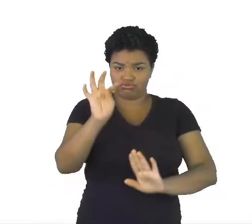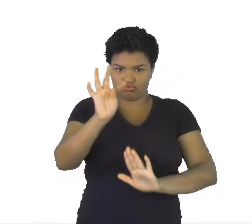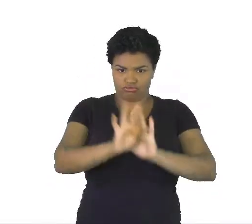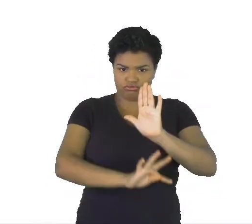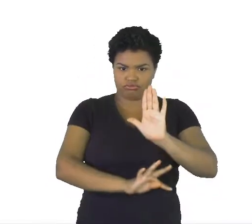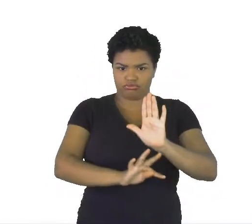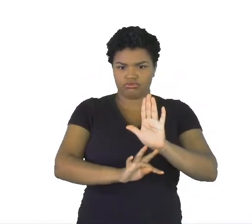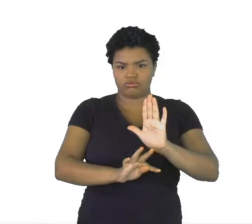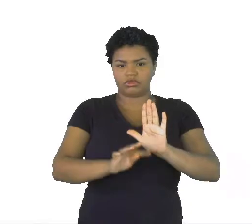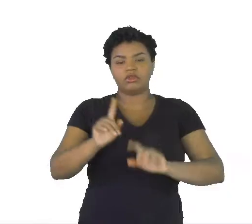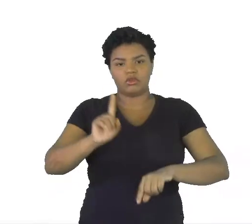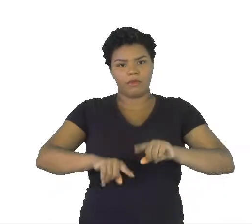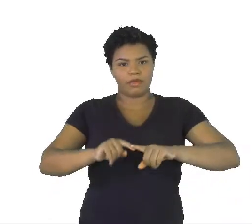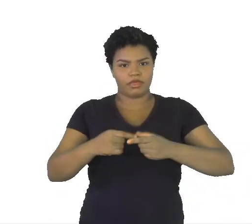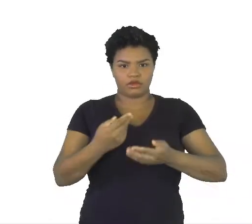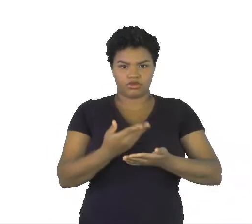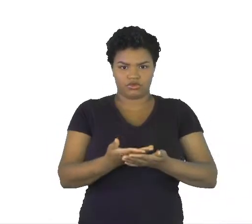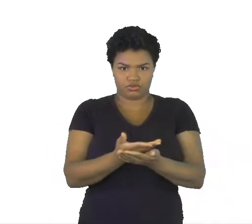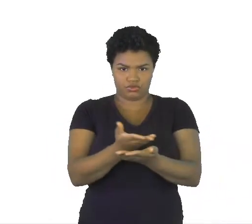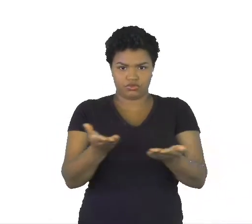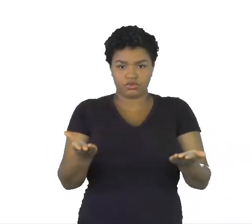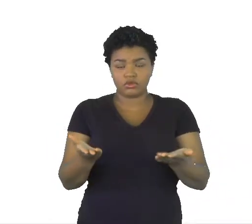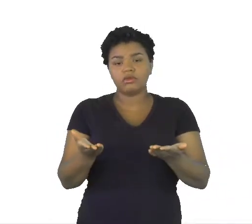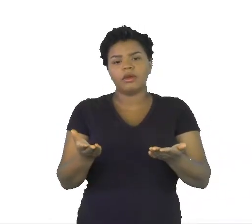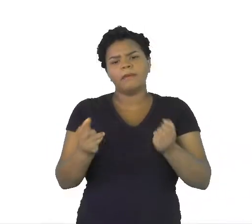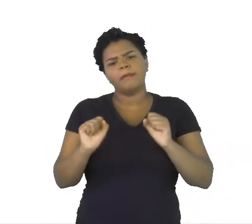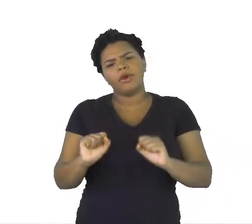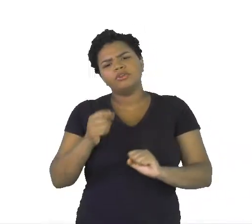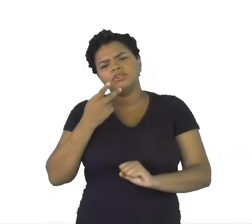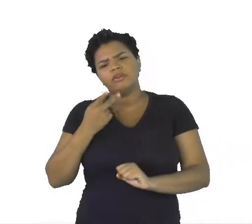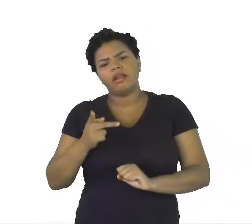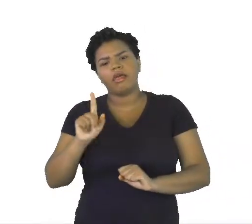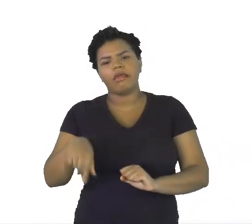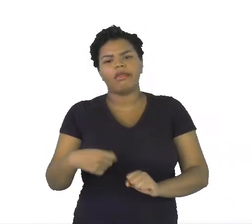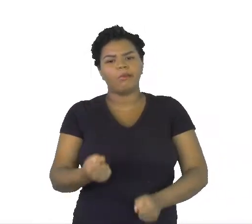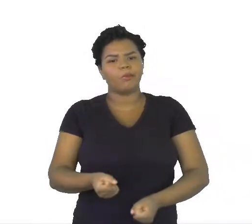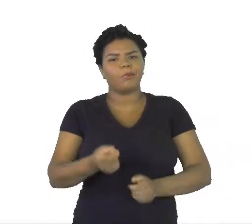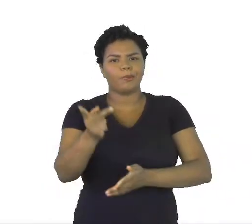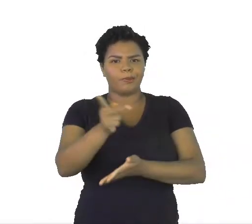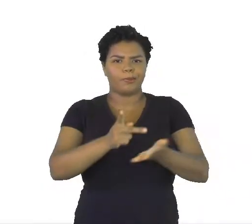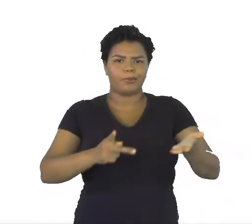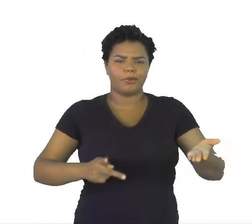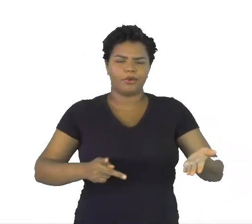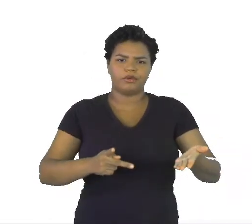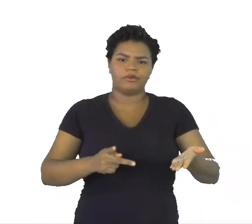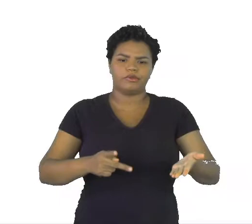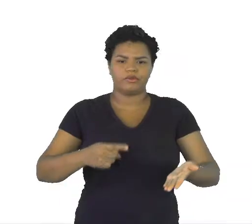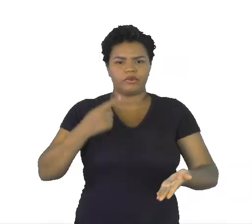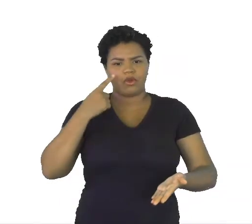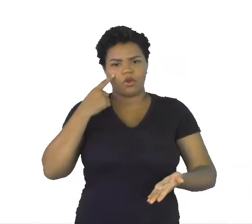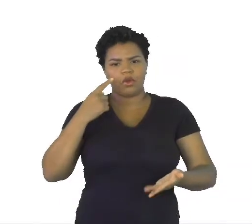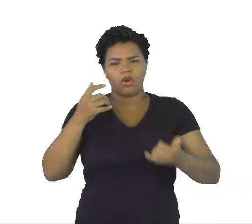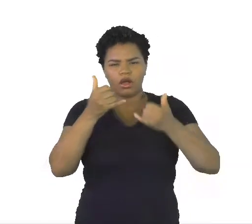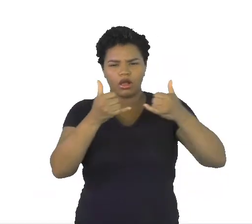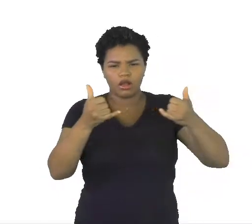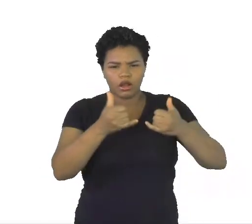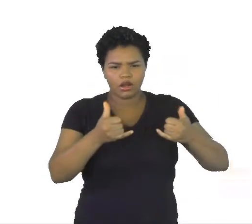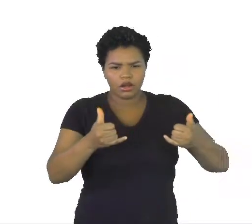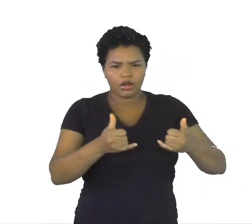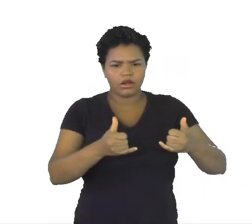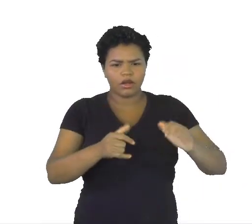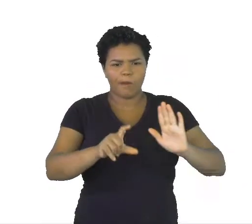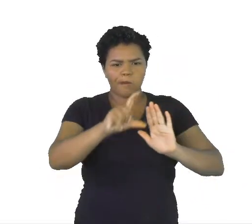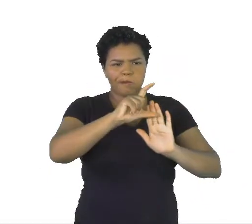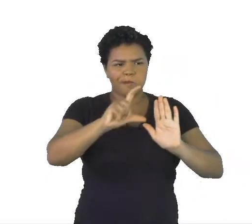aí no seu material de estudo, eu posso falar que ele é um poema. Olha, linhas curtas, separado em